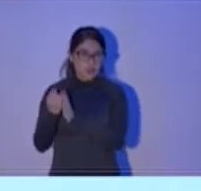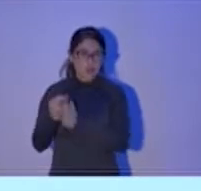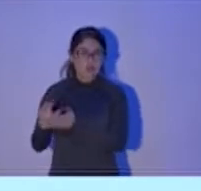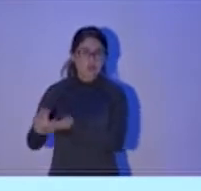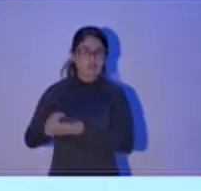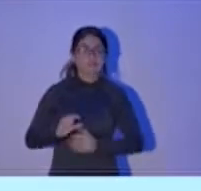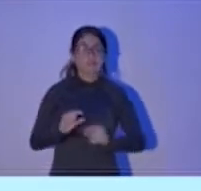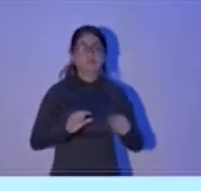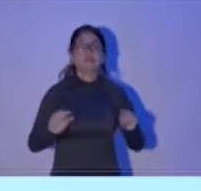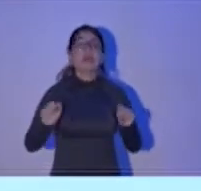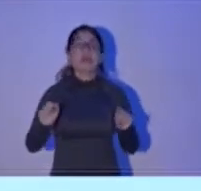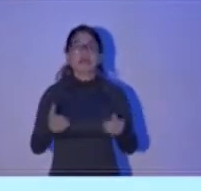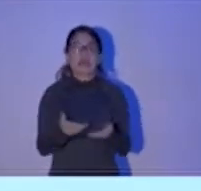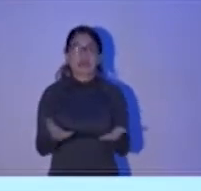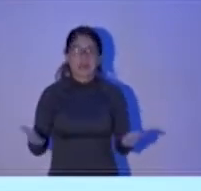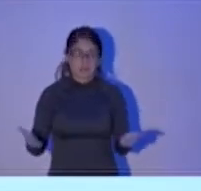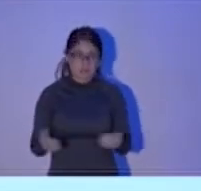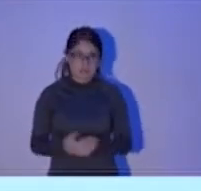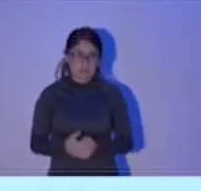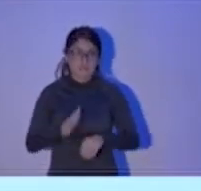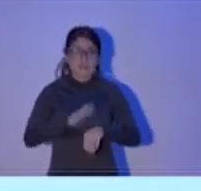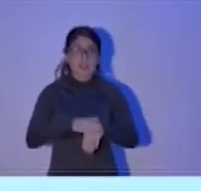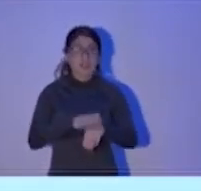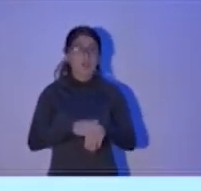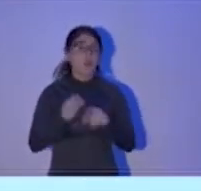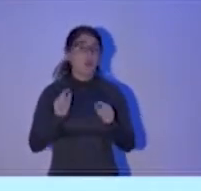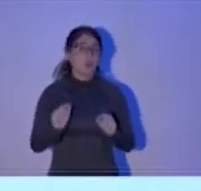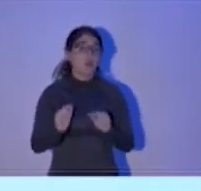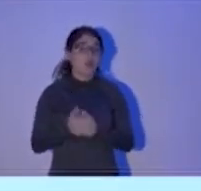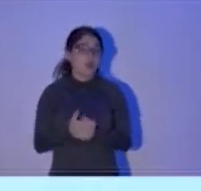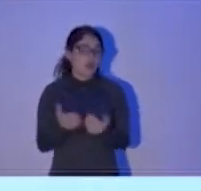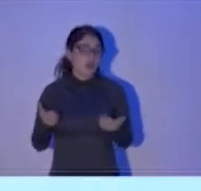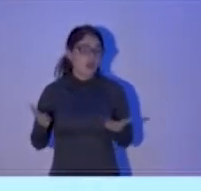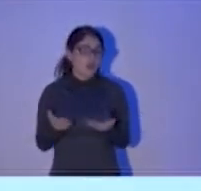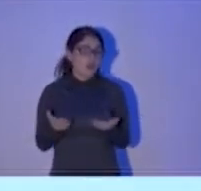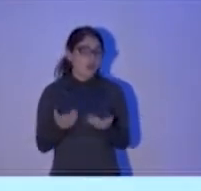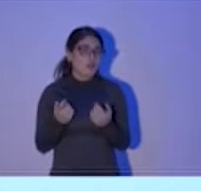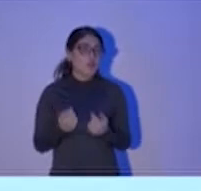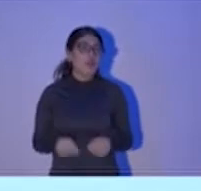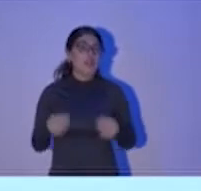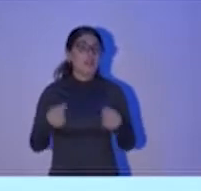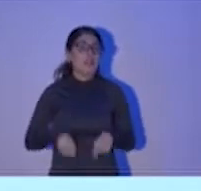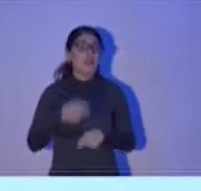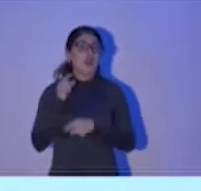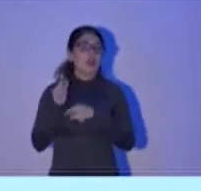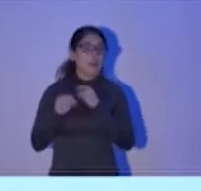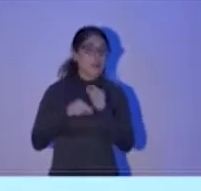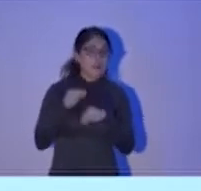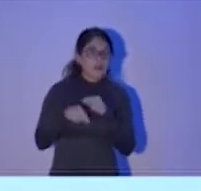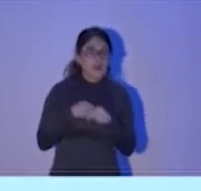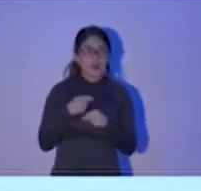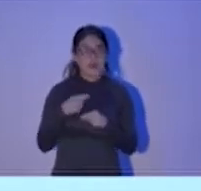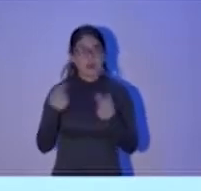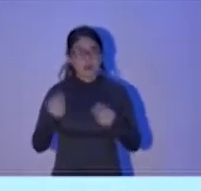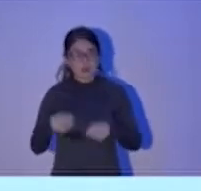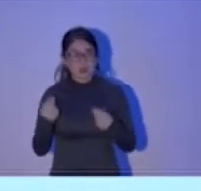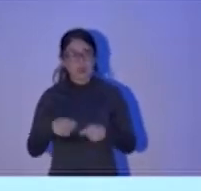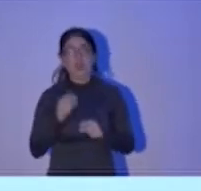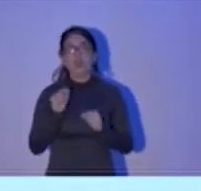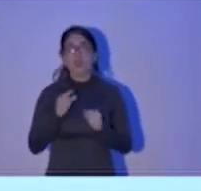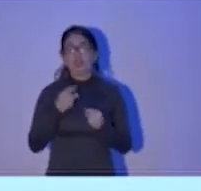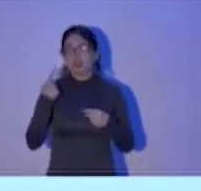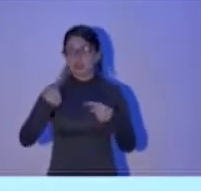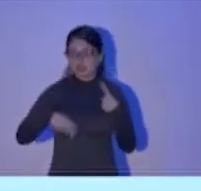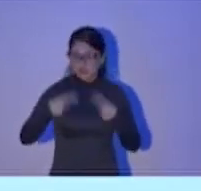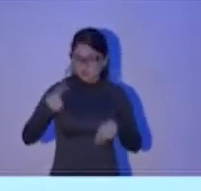ponta. O que precisa se ter claramente hoje é que nós temos que ter uma linha de discussão, e nós fechamos